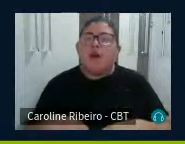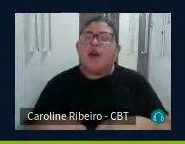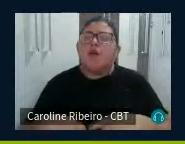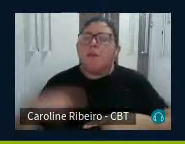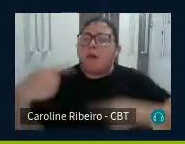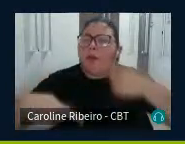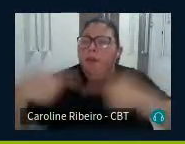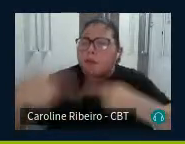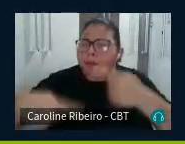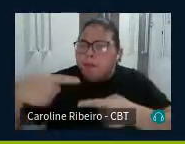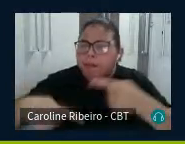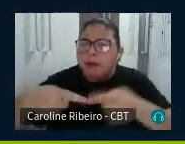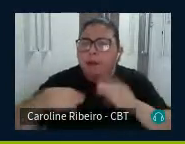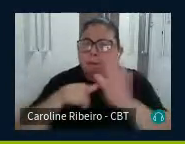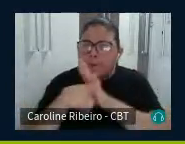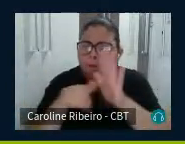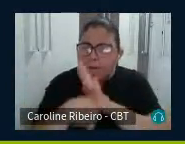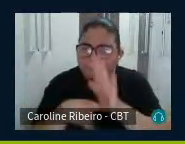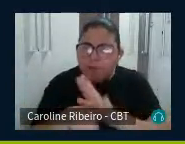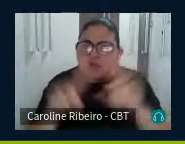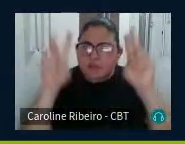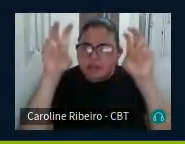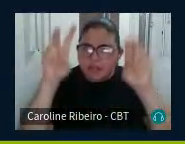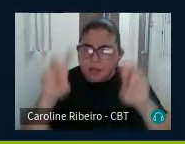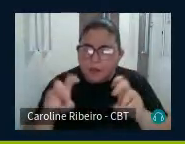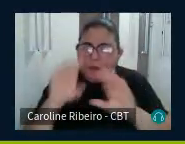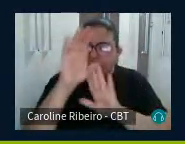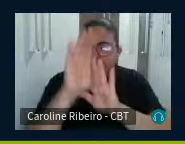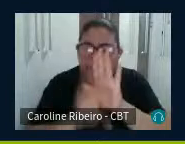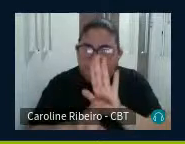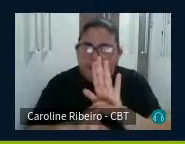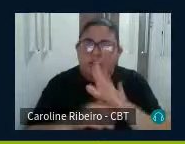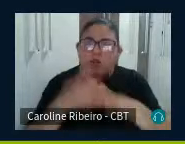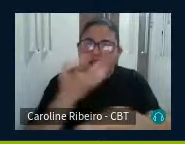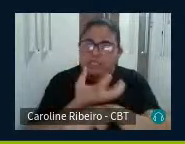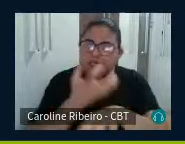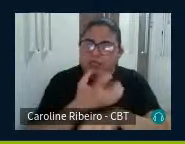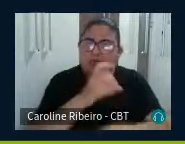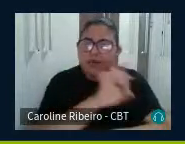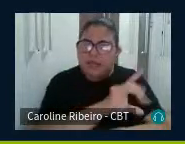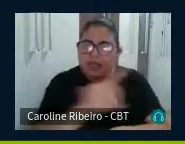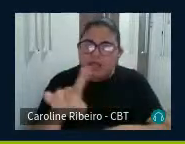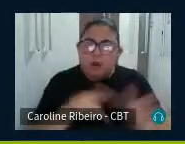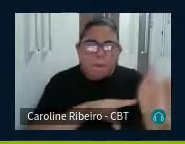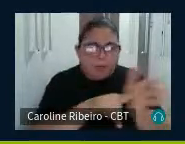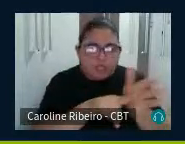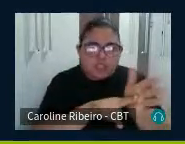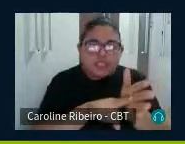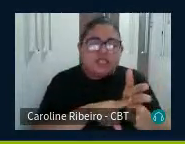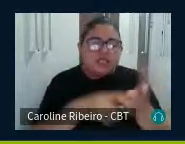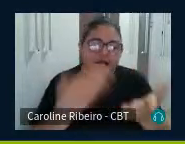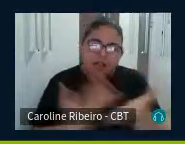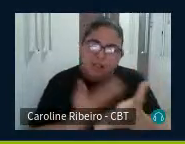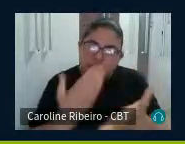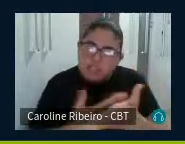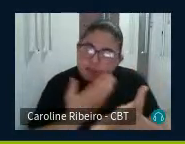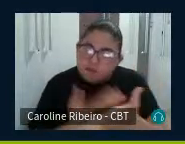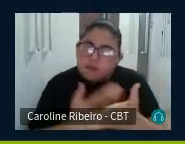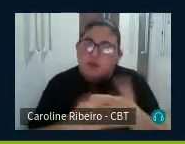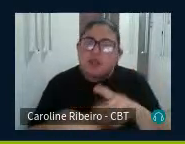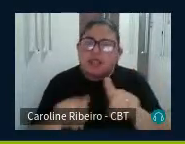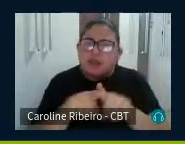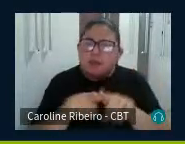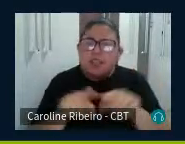das disciplinas, que eram discutidos entre nós e com pesquisa do livro e fora do livro. Tudo com as